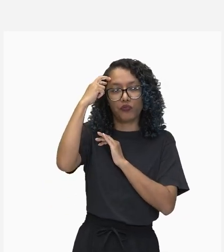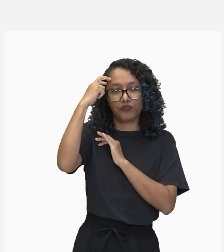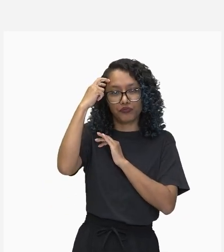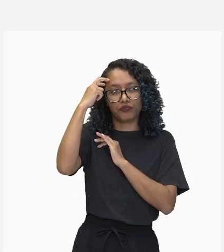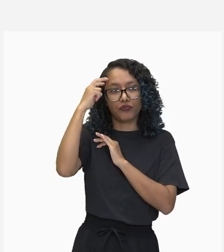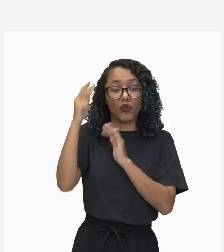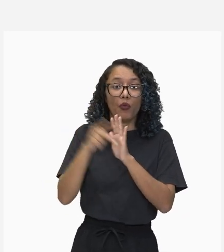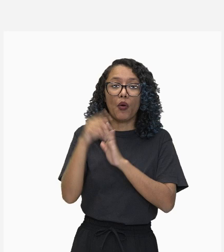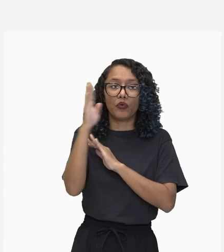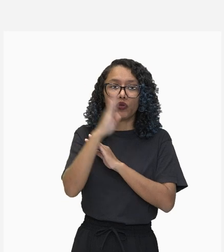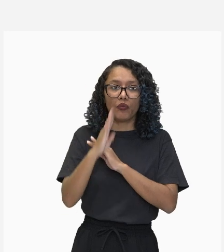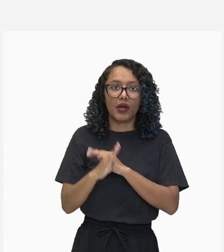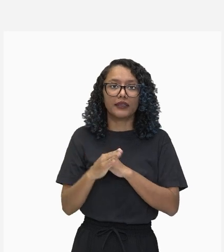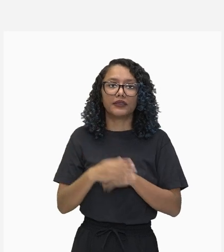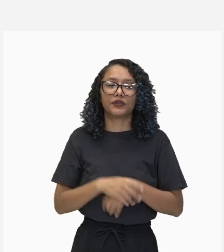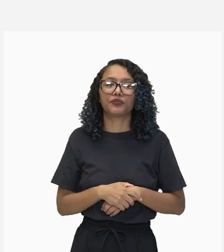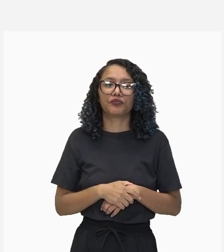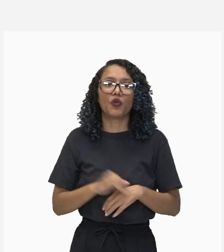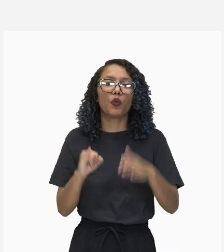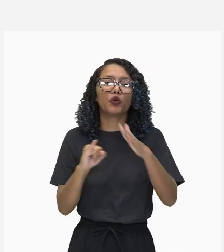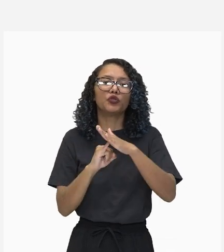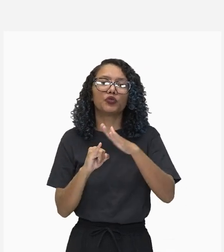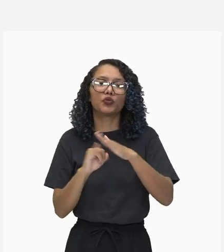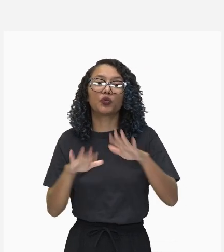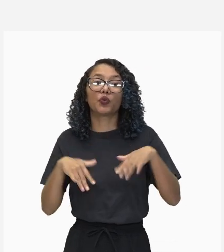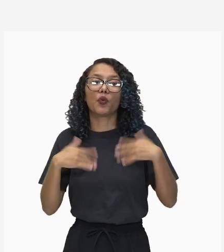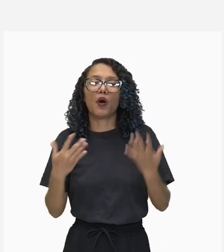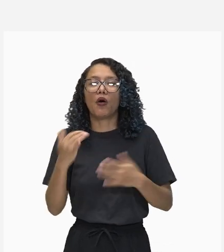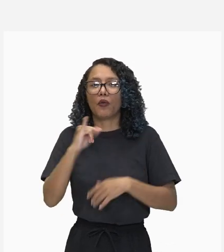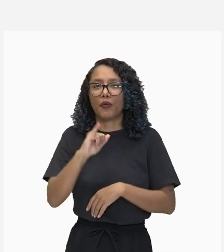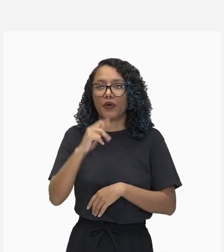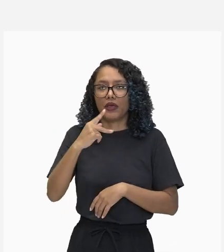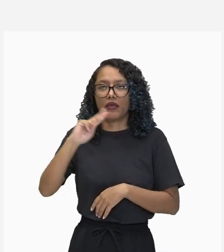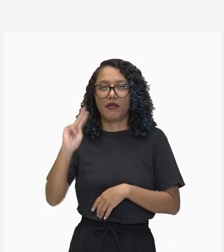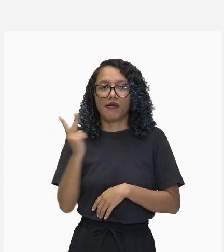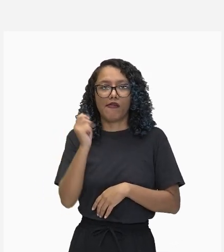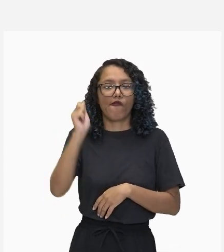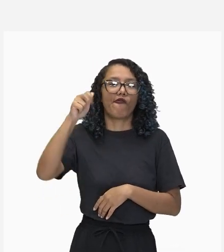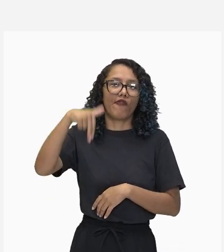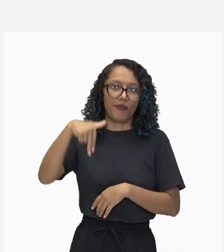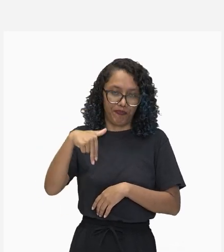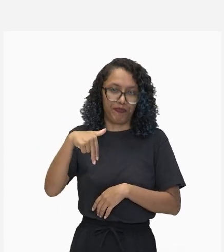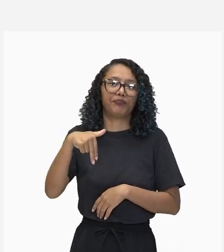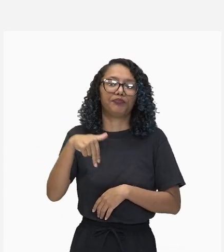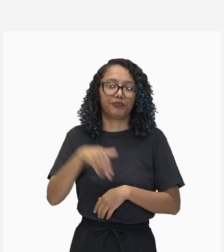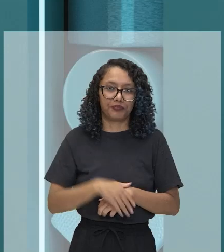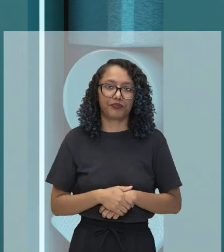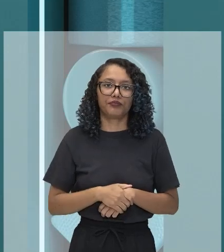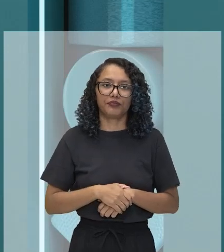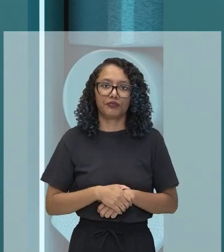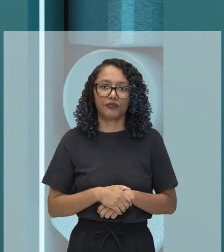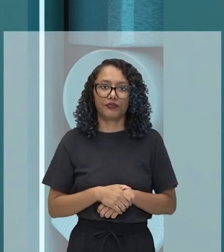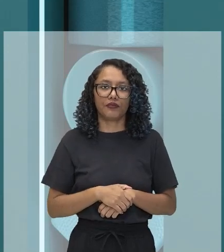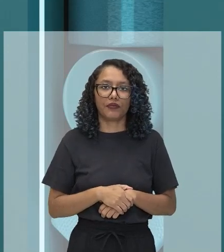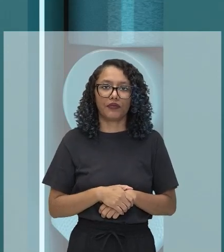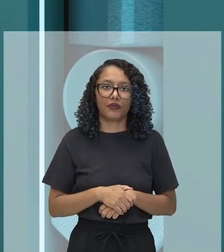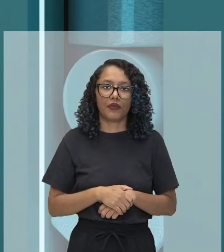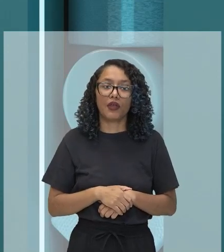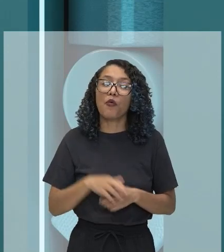do Patrimônio Histórico e Artístico Nacional. Então, é uma dança para